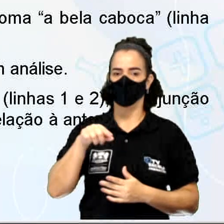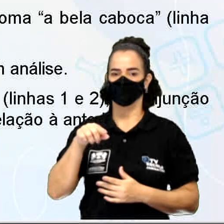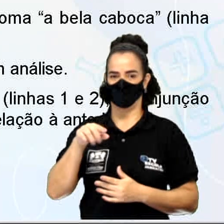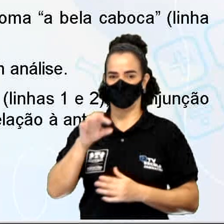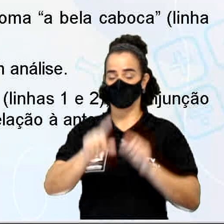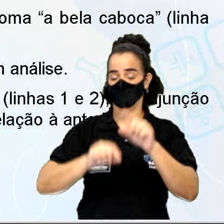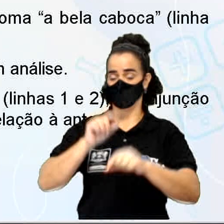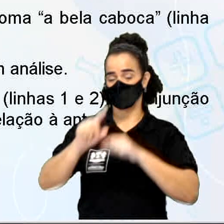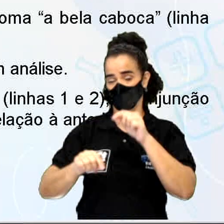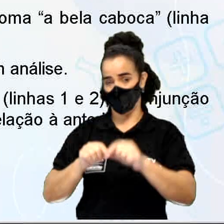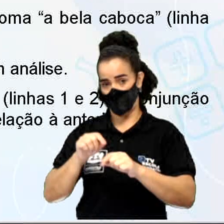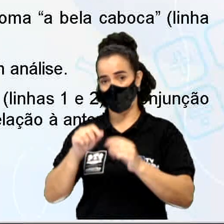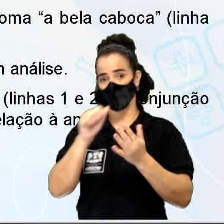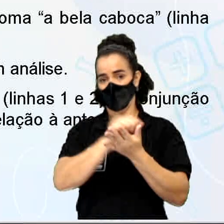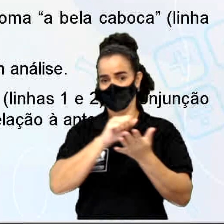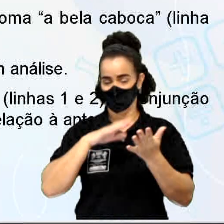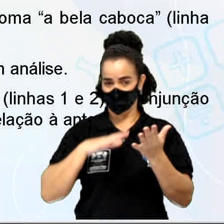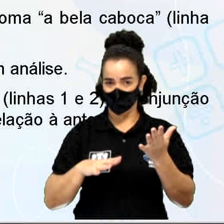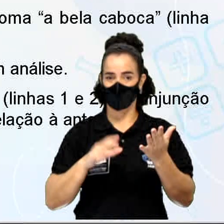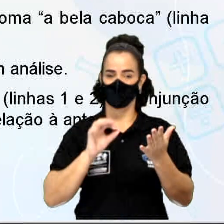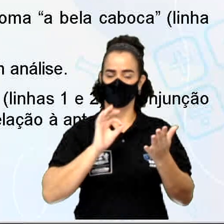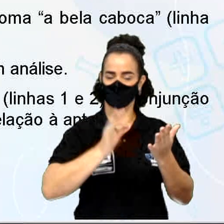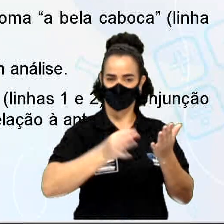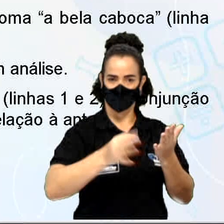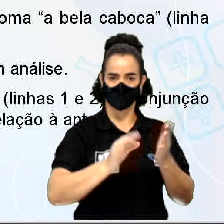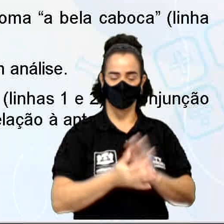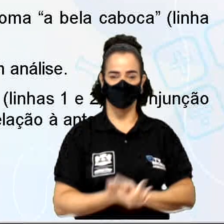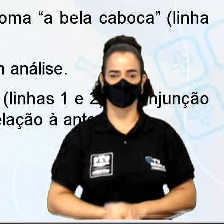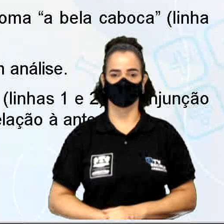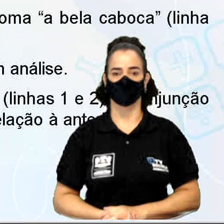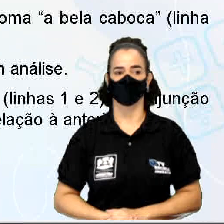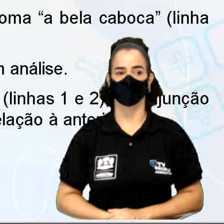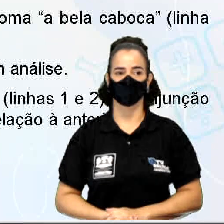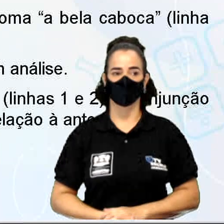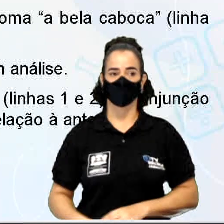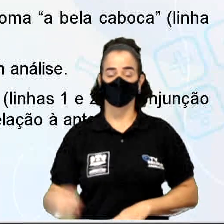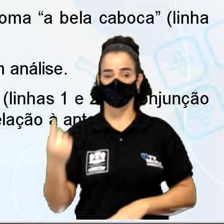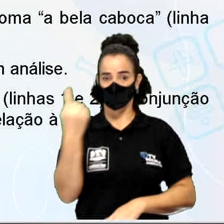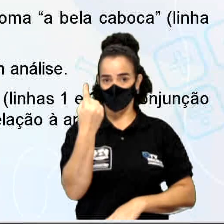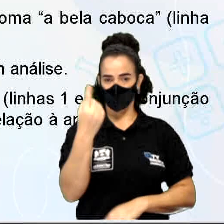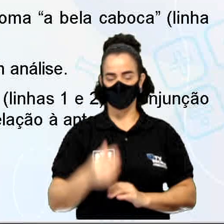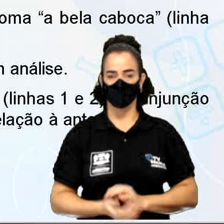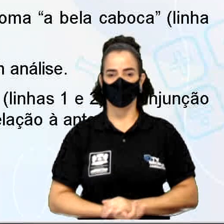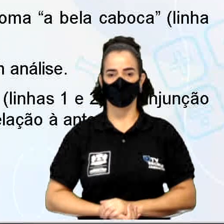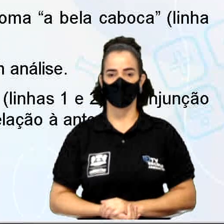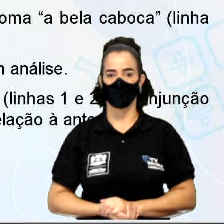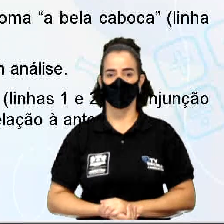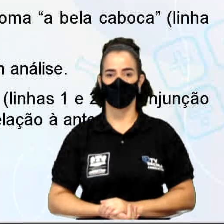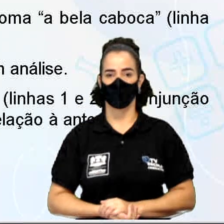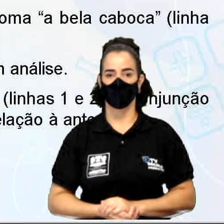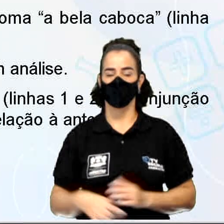correta. Vamos de uma por uma para entender melhor isso aí. Alternativa 1, item 1, né? Por